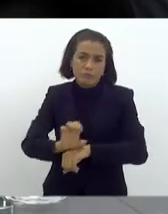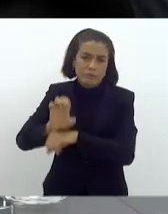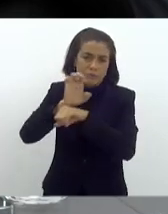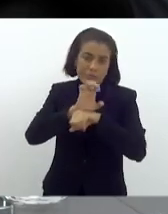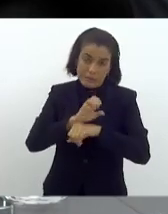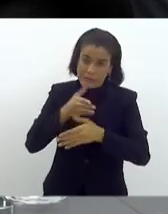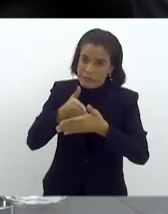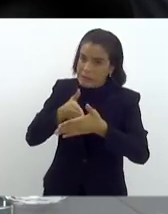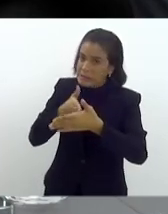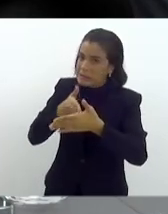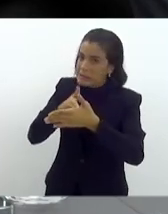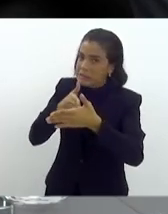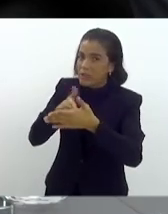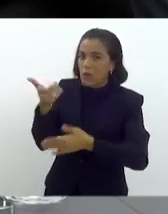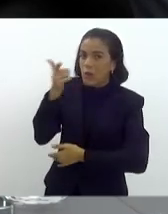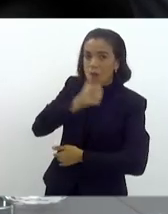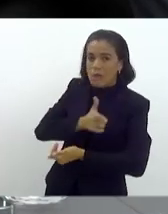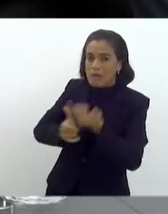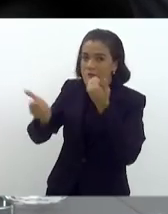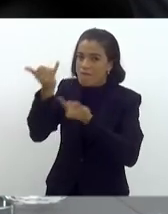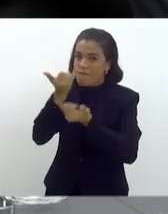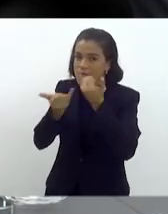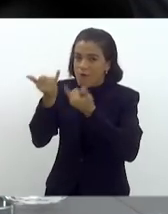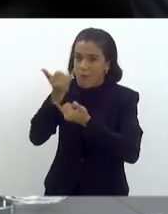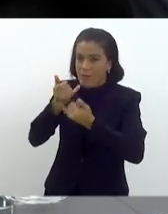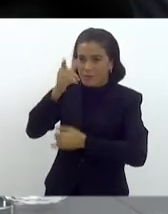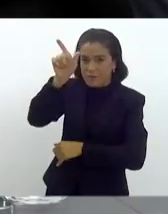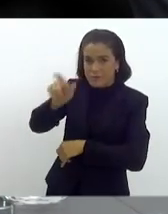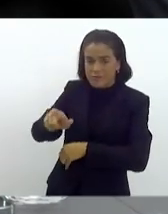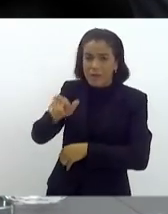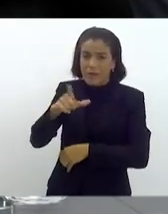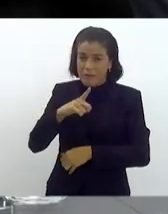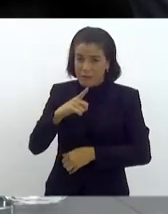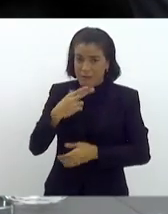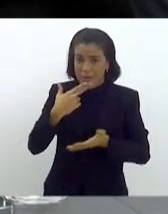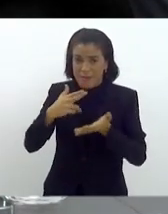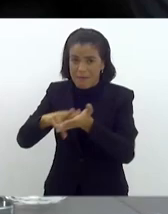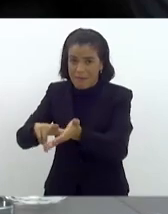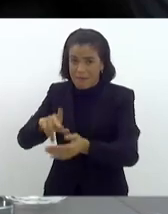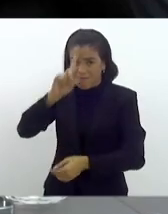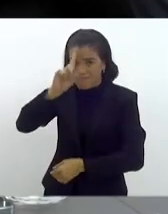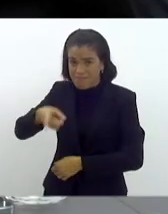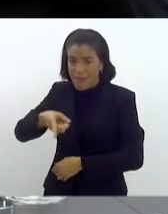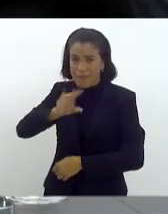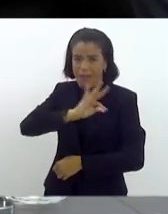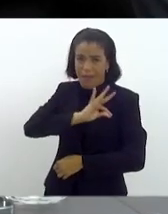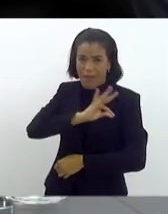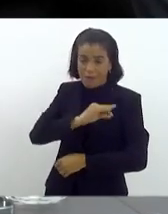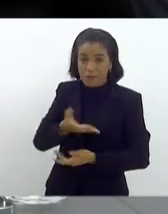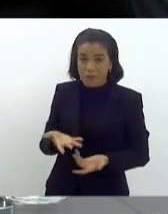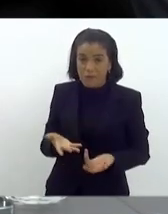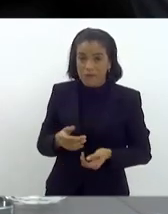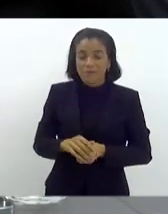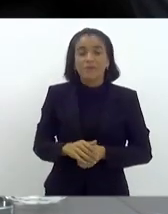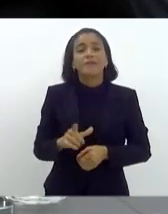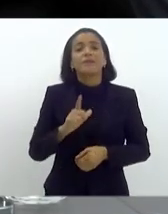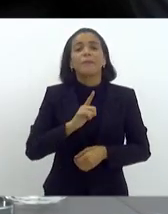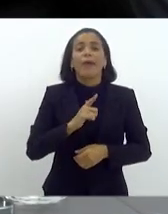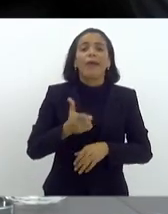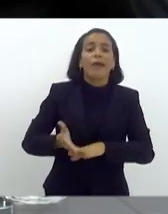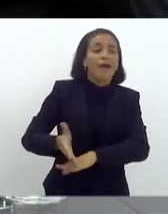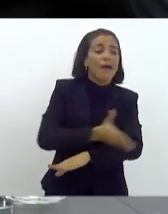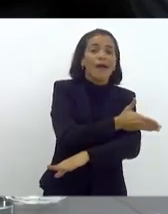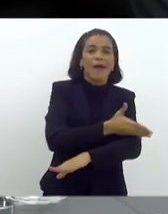de ter informações sobre esses autores né vou conseguir saber se tem mandado sim existe uma base Nacional de mandados mas eventuais